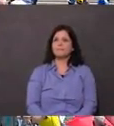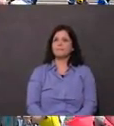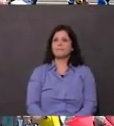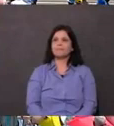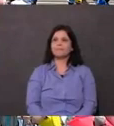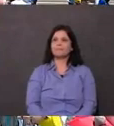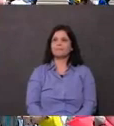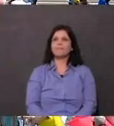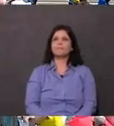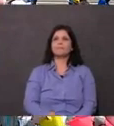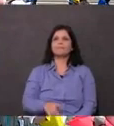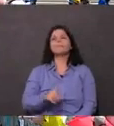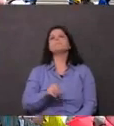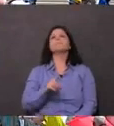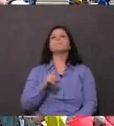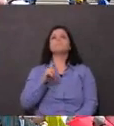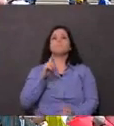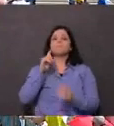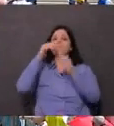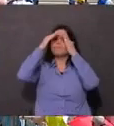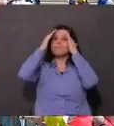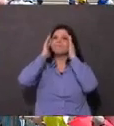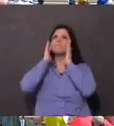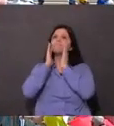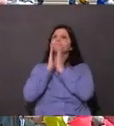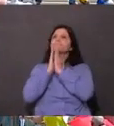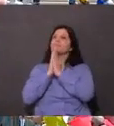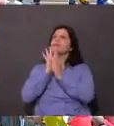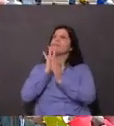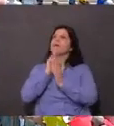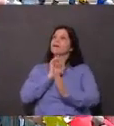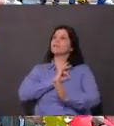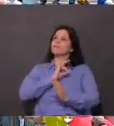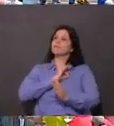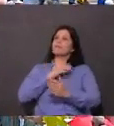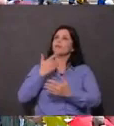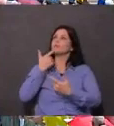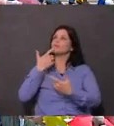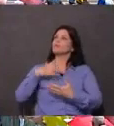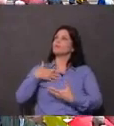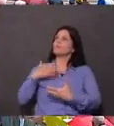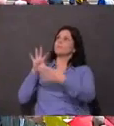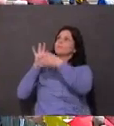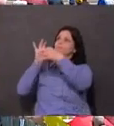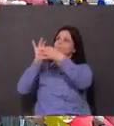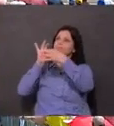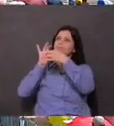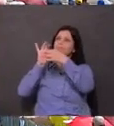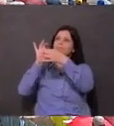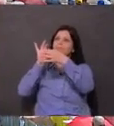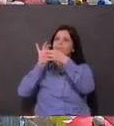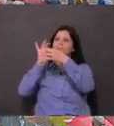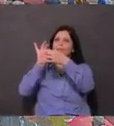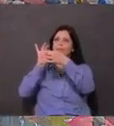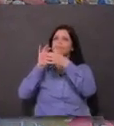Ó minha Senhora, ó minha Mãe, eu me ofereço tudo a vós, e em prova da